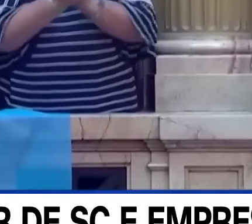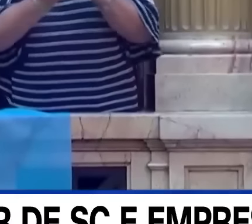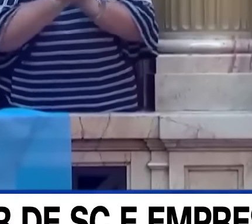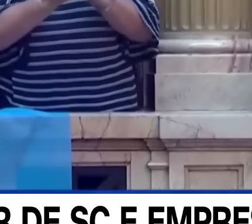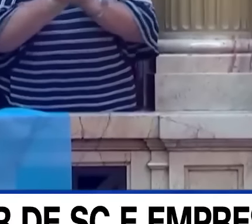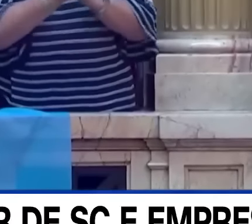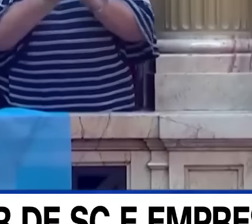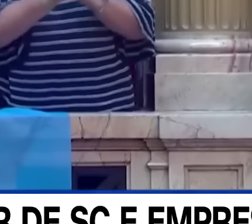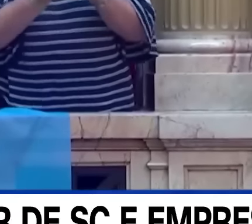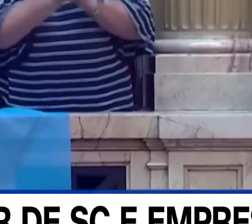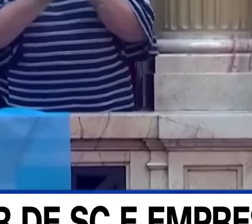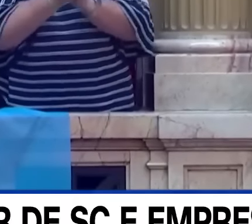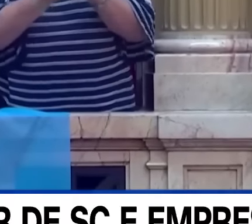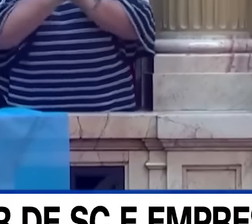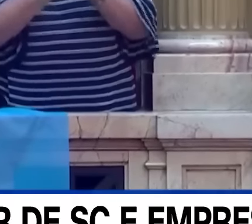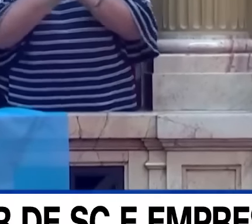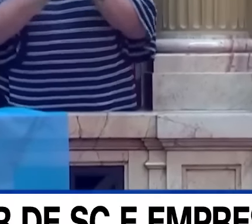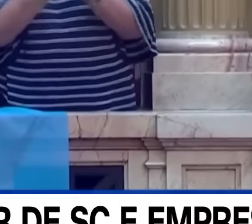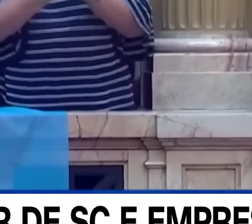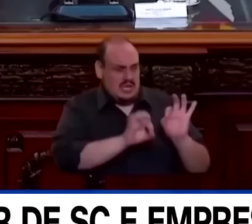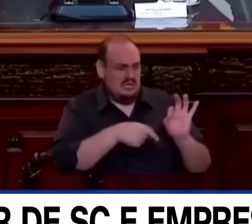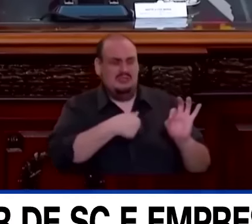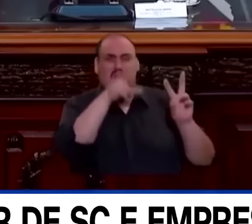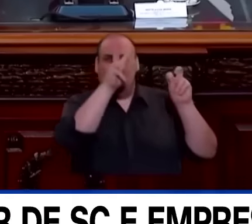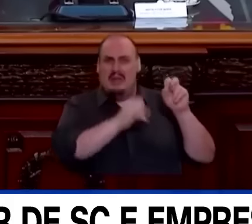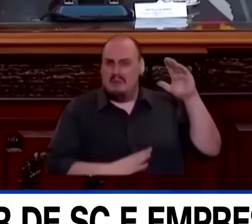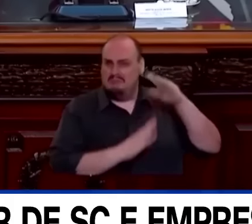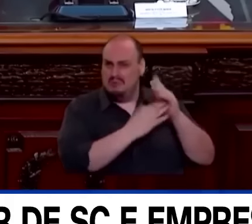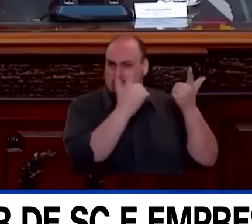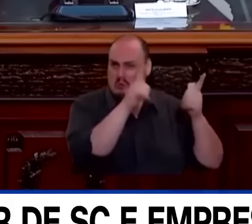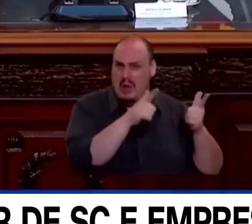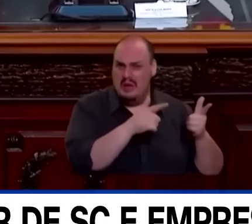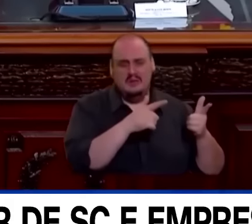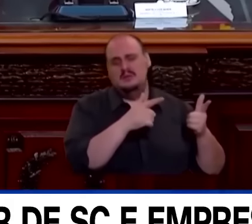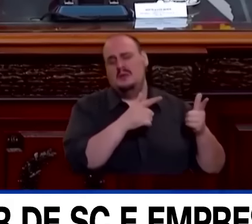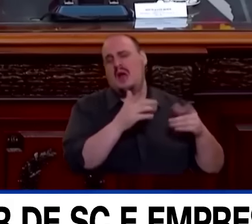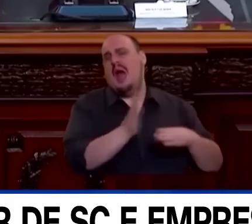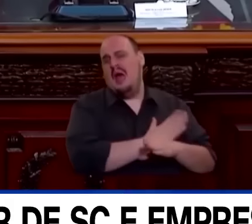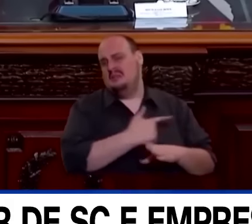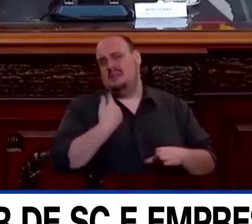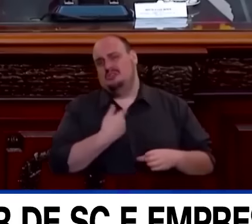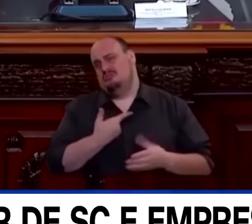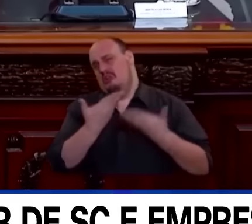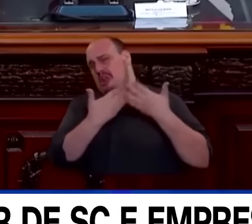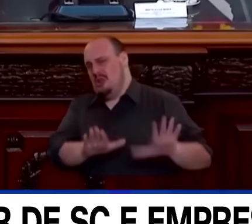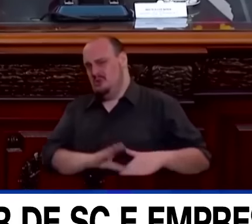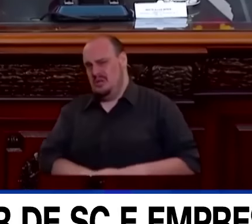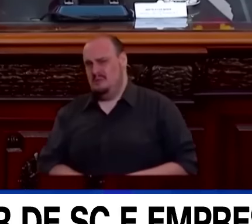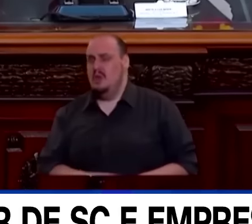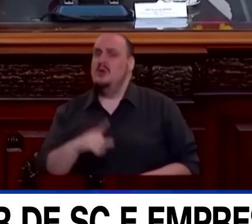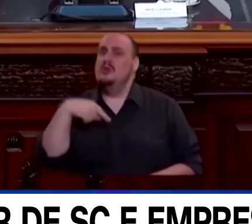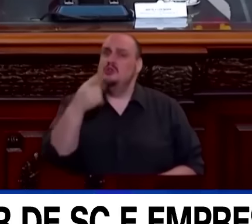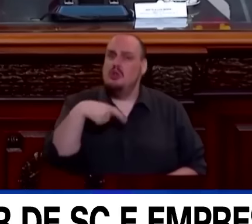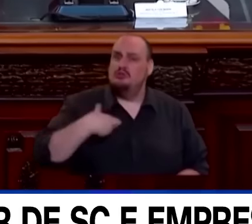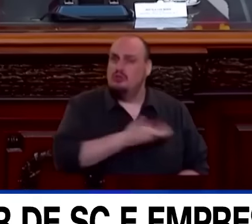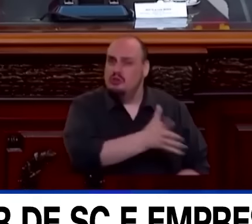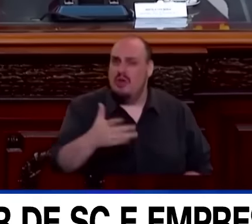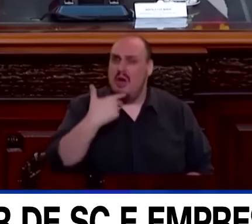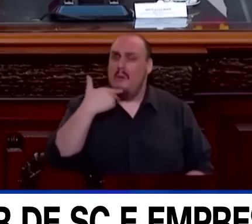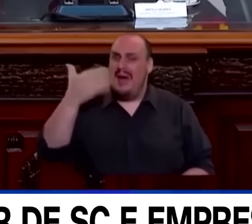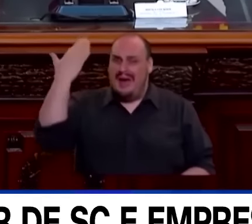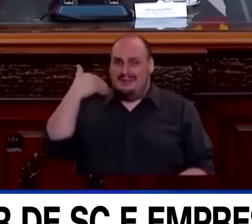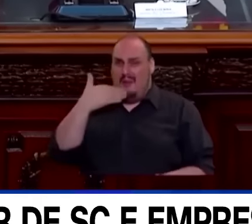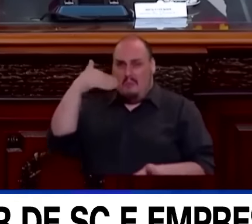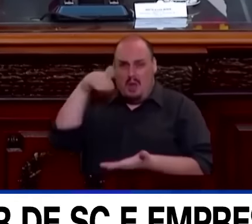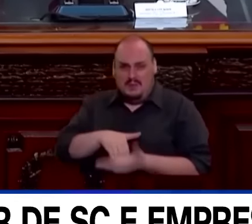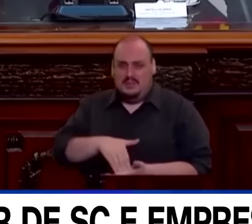numa demonstração do governo brasileiro de incômodo, de que é grave a atitude do presidente argentino. Isso, claro,